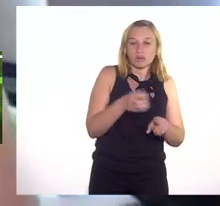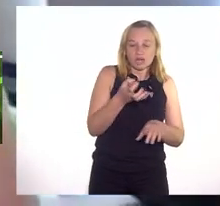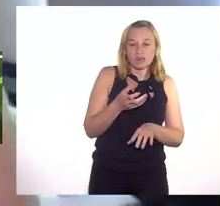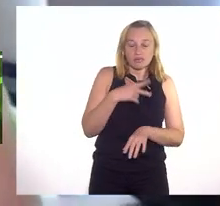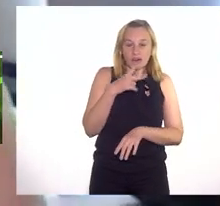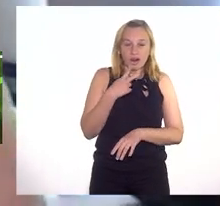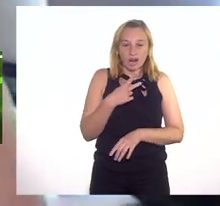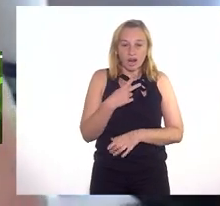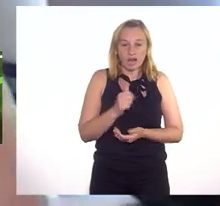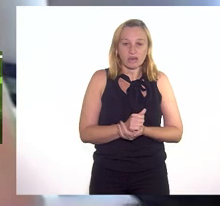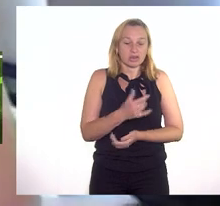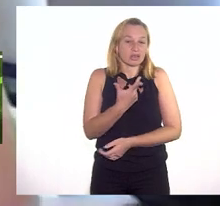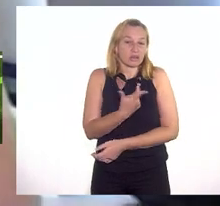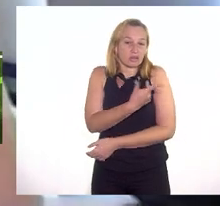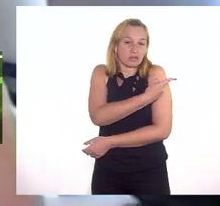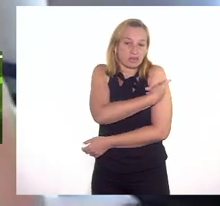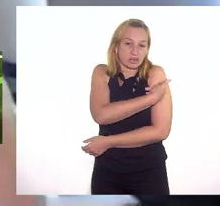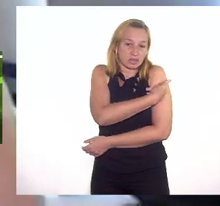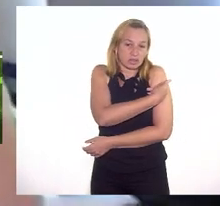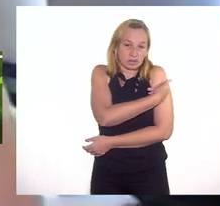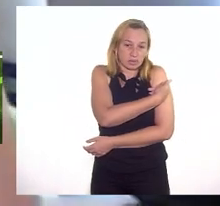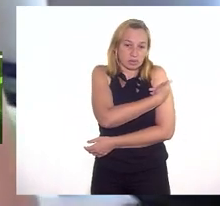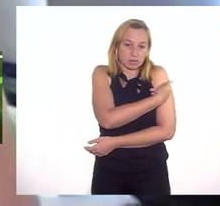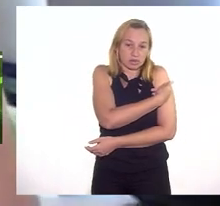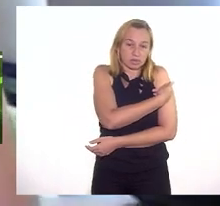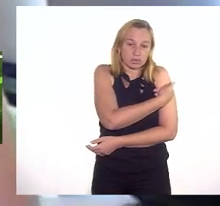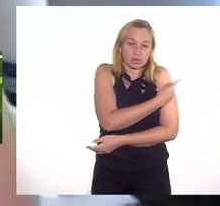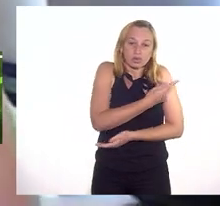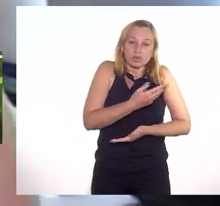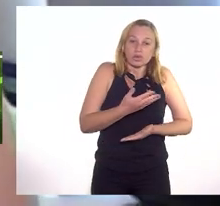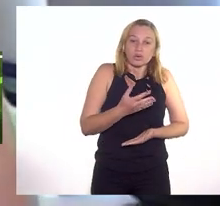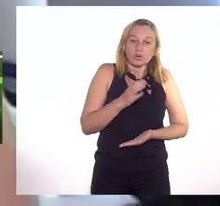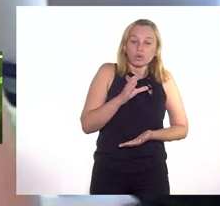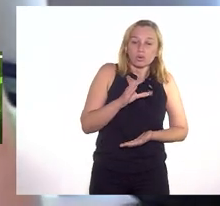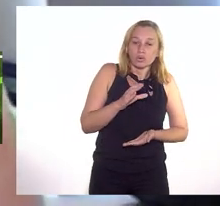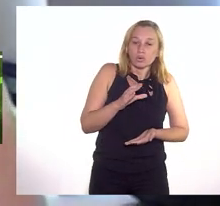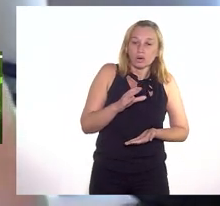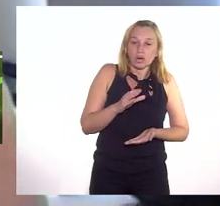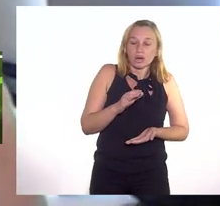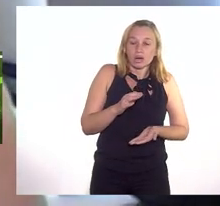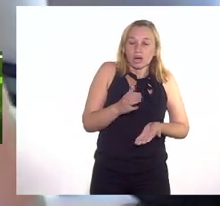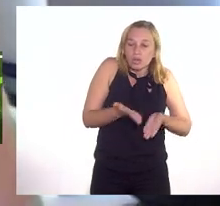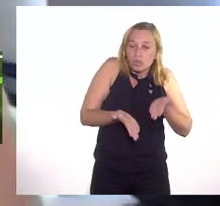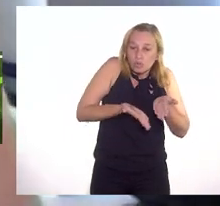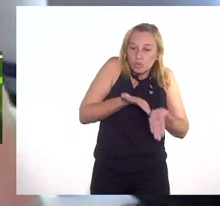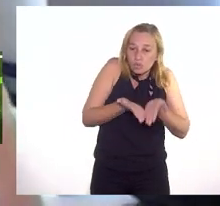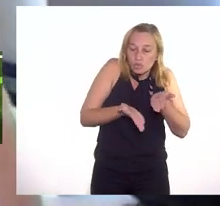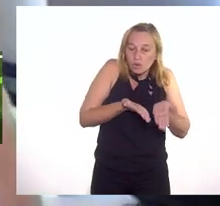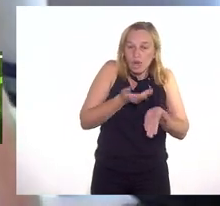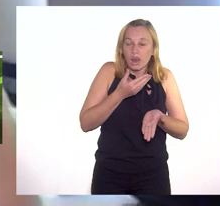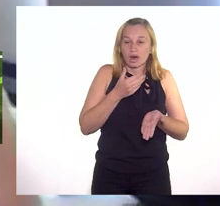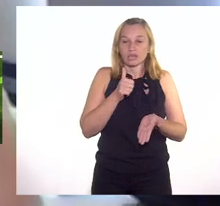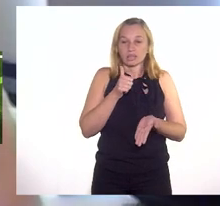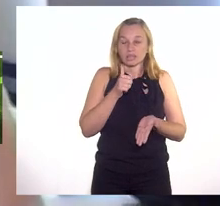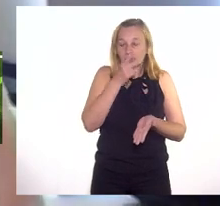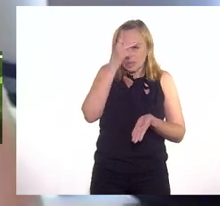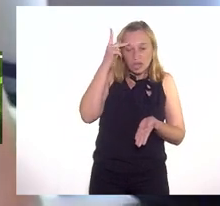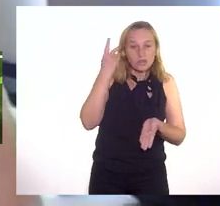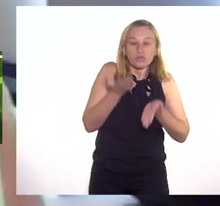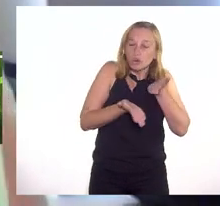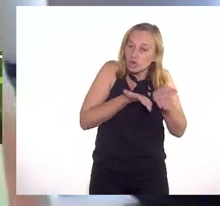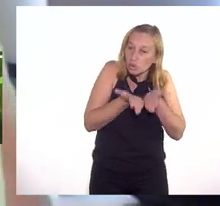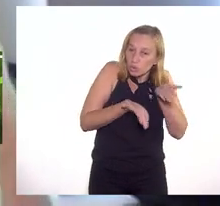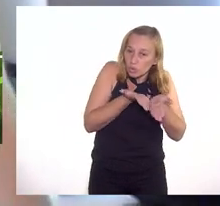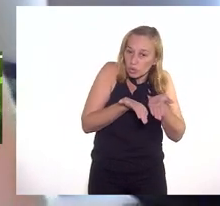é sobre a vacinação dos cuidadores. Eu queria falar assim, muito breve, mas